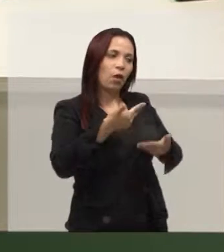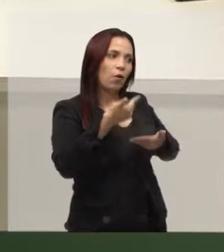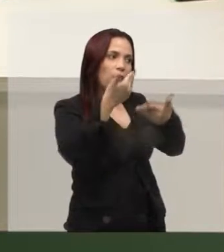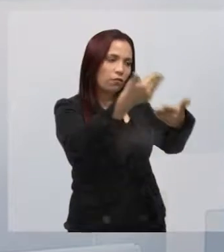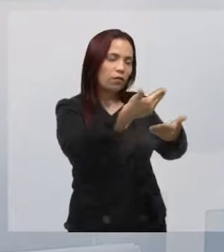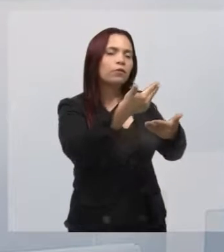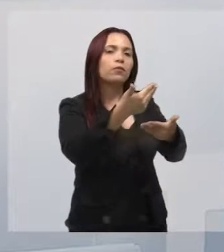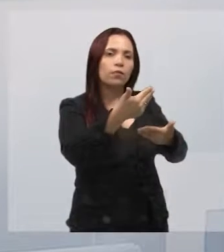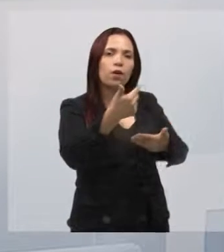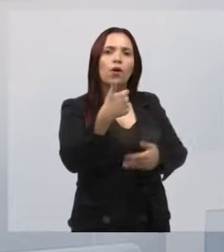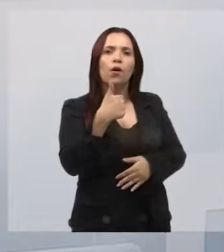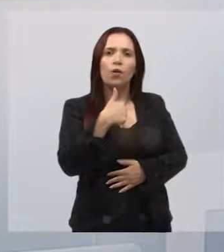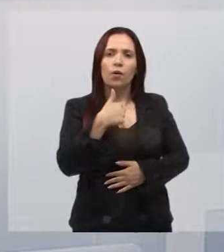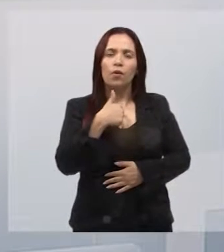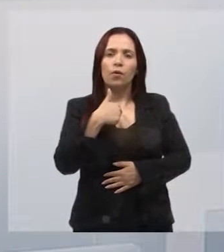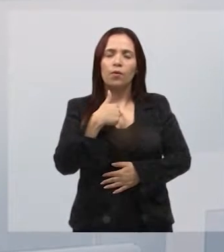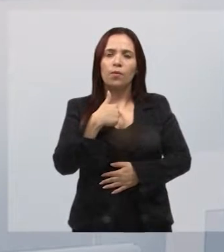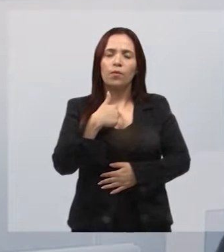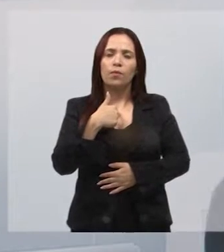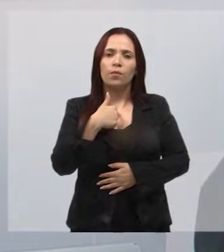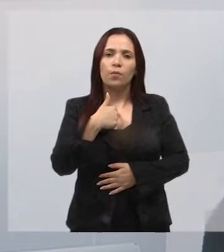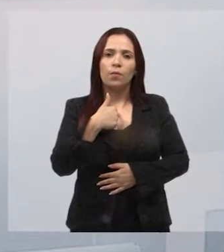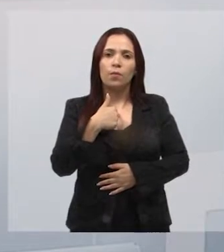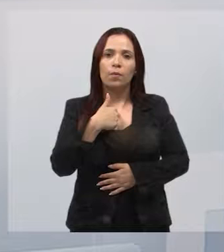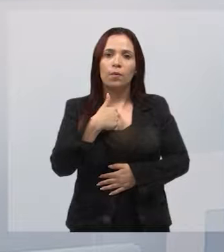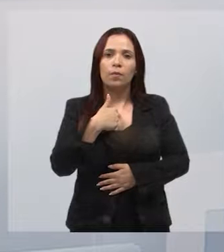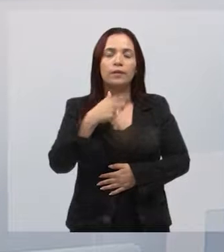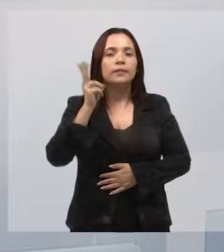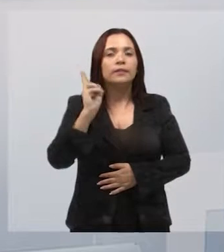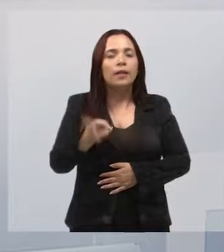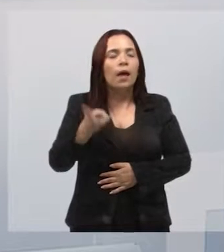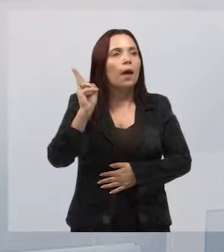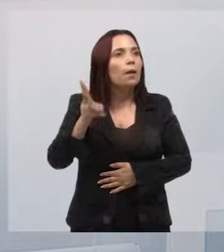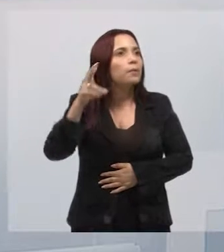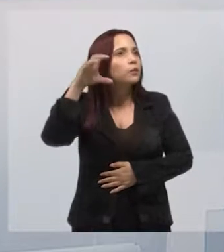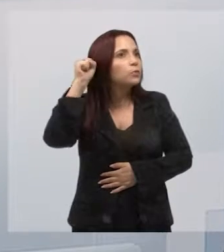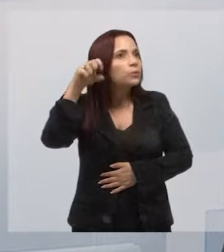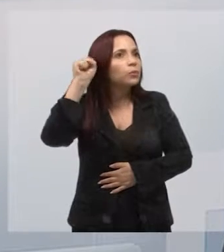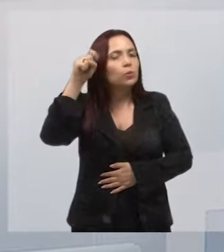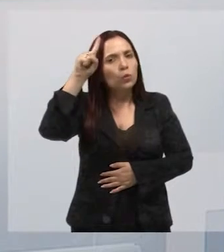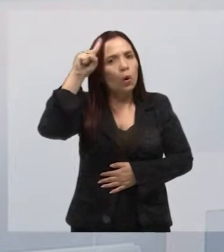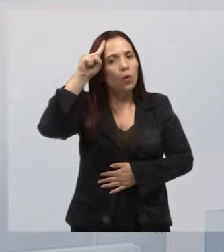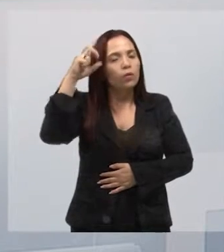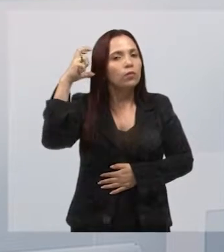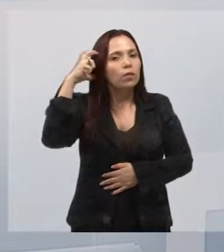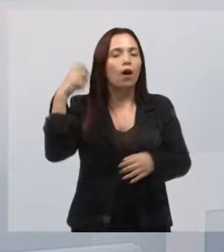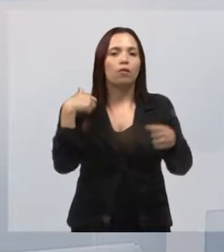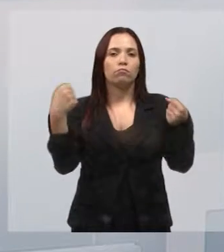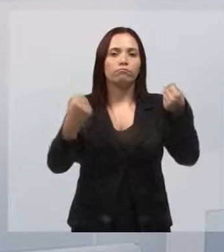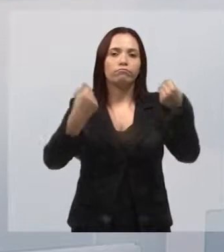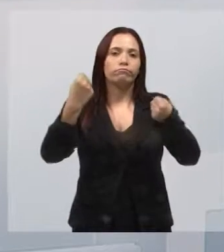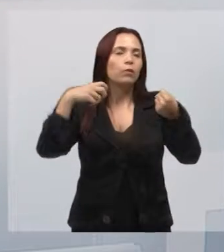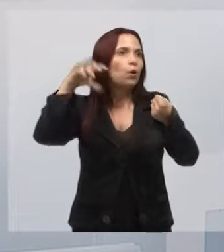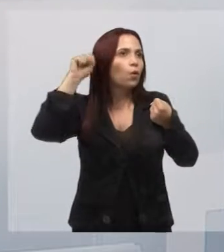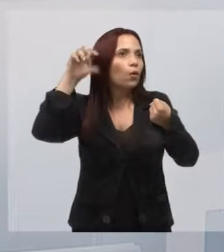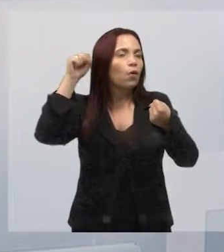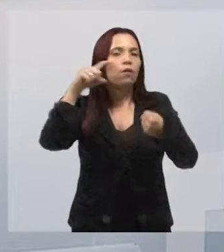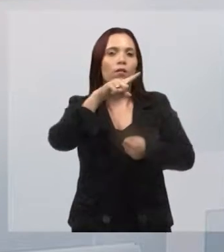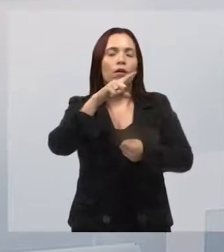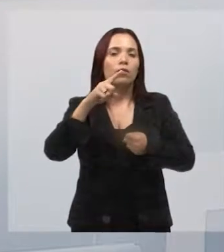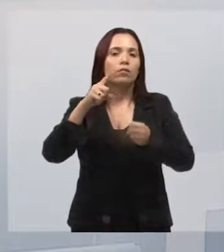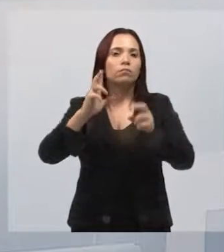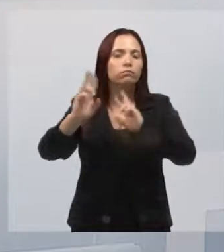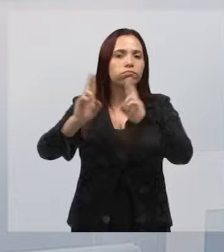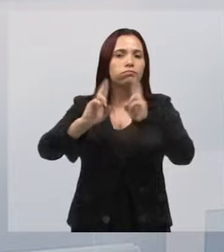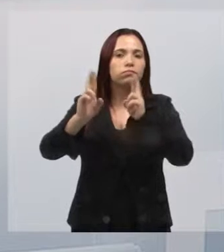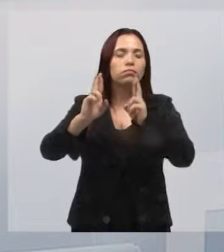que eu não vou dizer que sou o melhor ouvinte seu, mas eu escuto todo dia quando eu venho para a Câmara a sua palavra. Obrigado, vereador. Feliz,